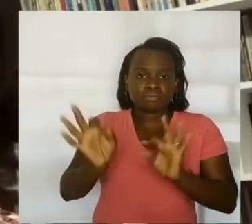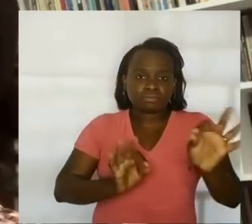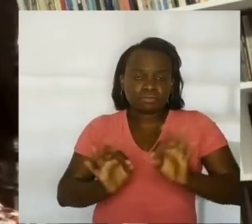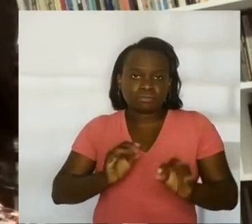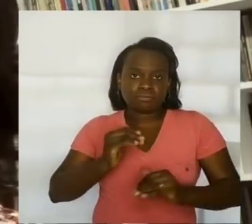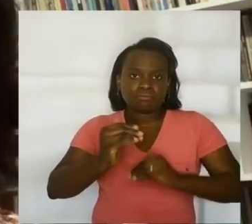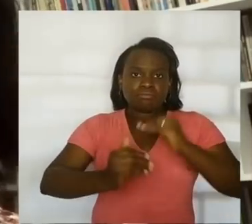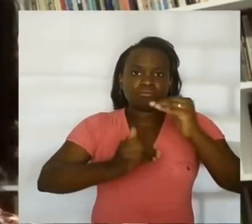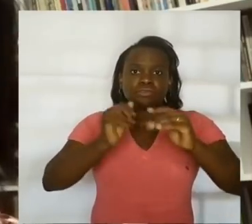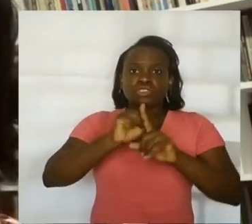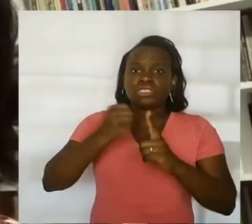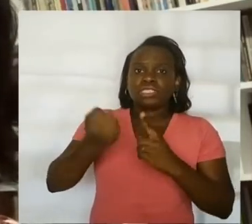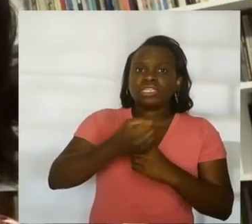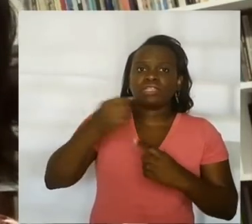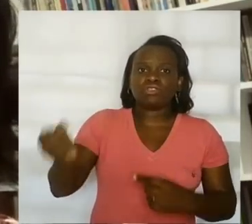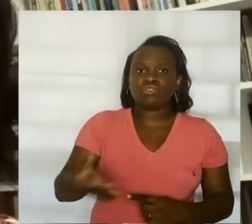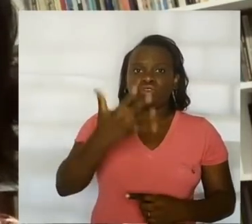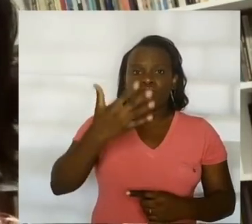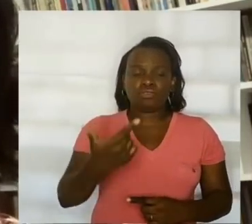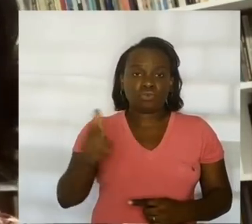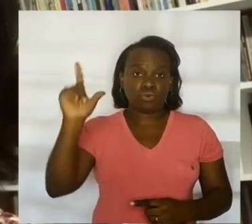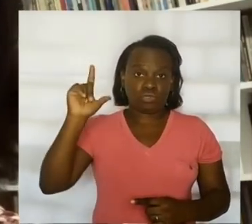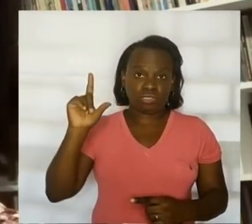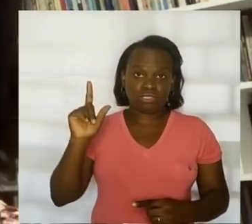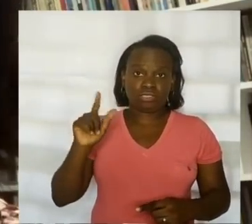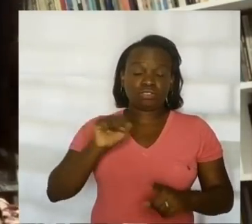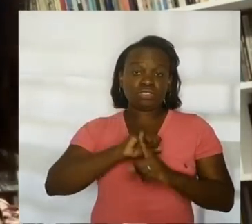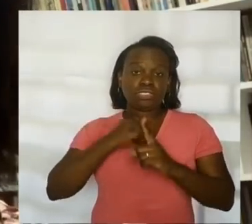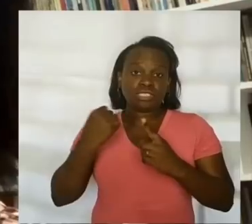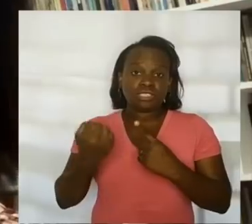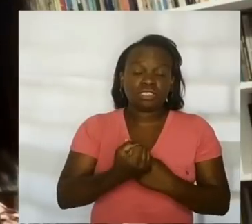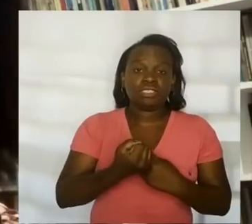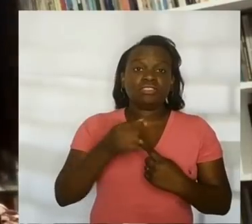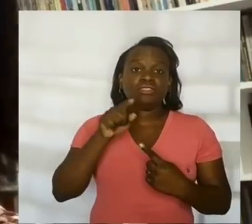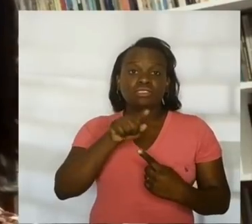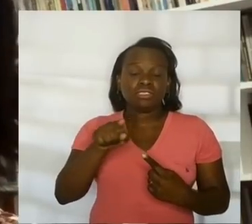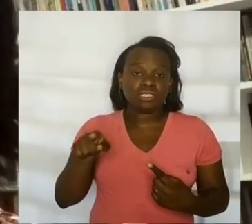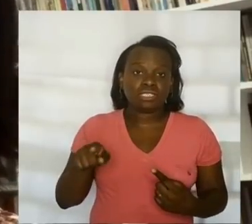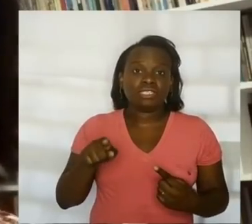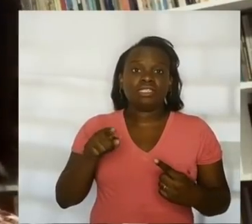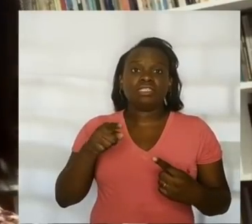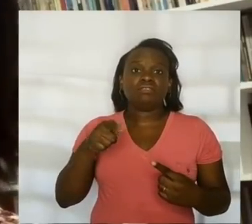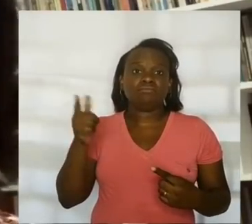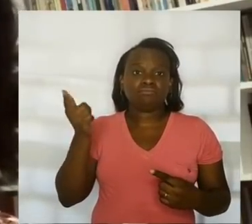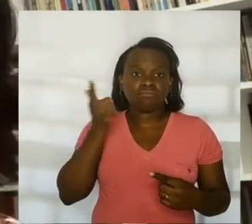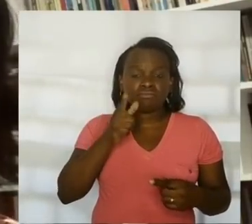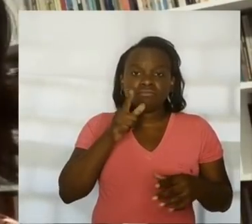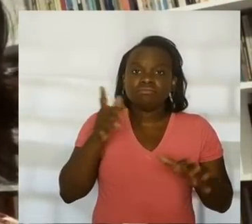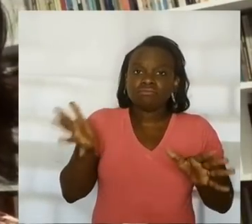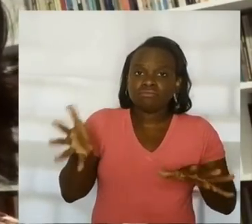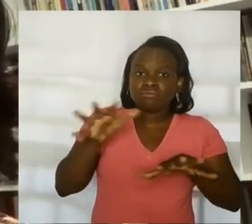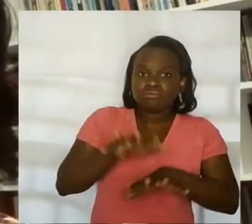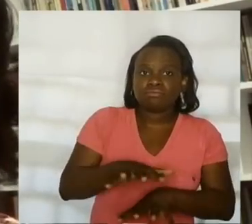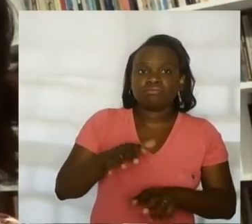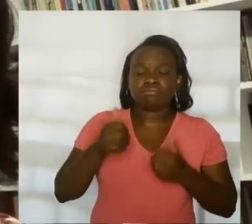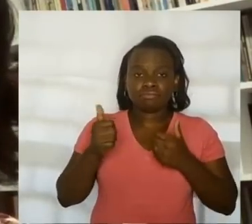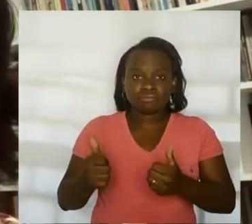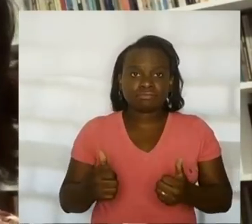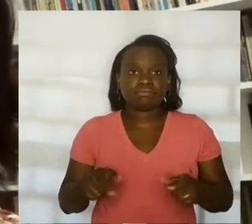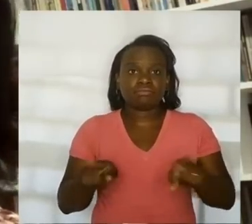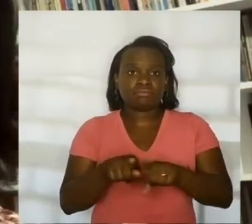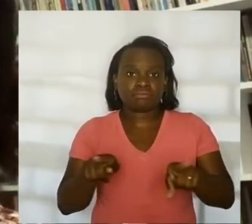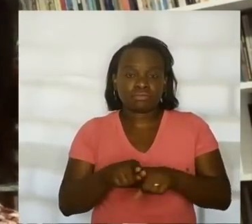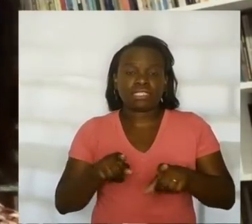uma outra sociedade, uma sociedade que seja mais inclusiva, uma